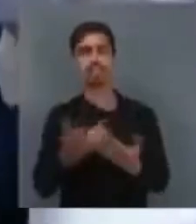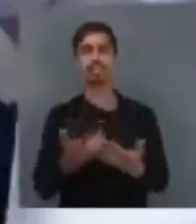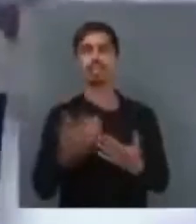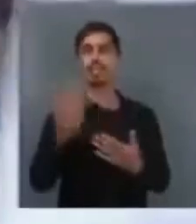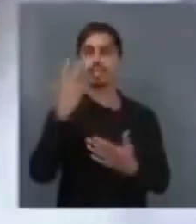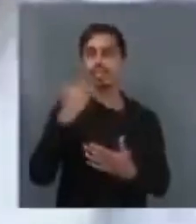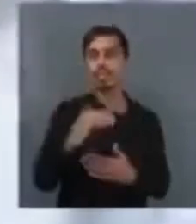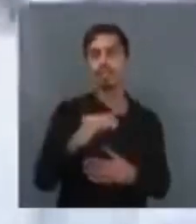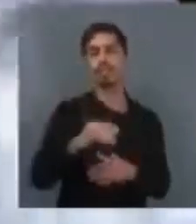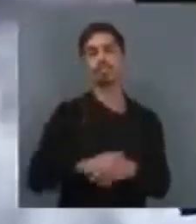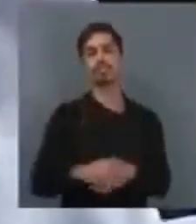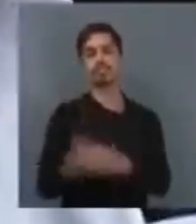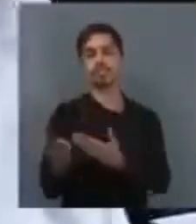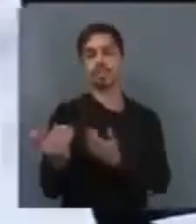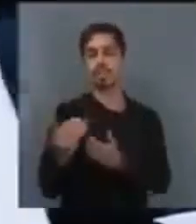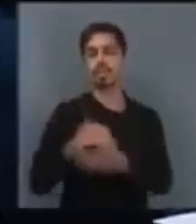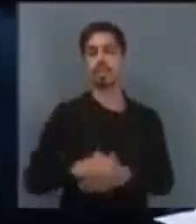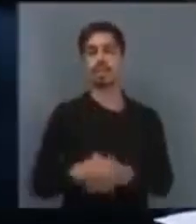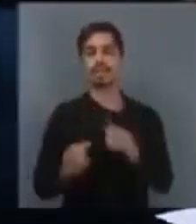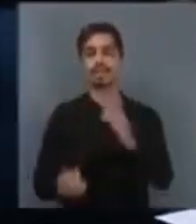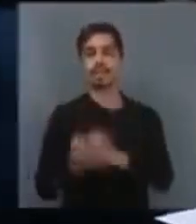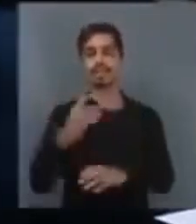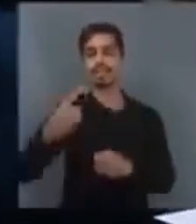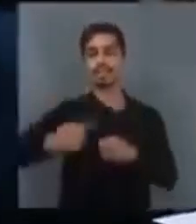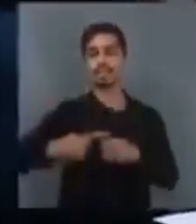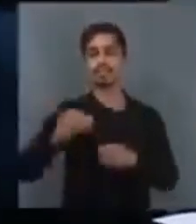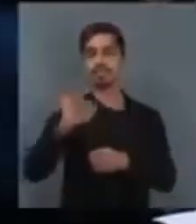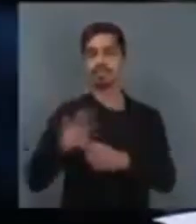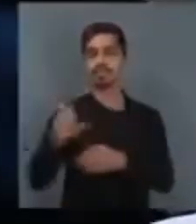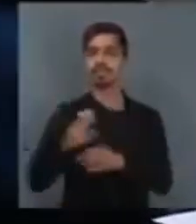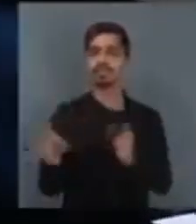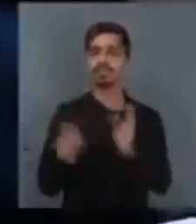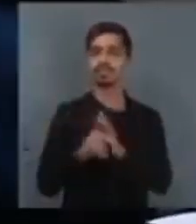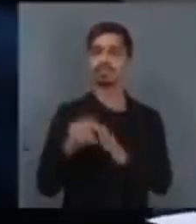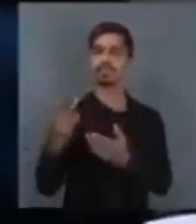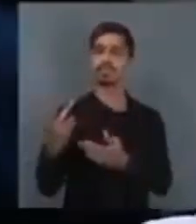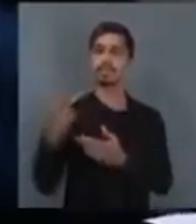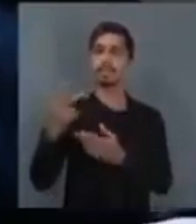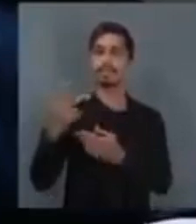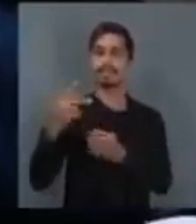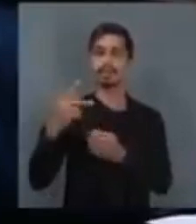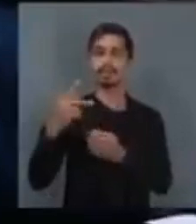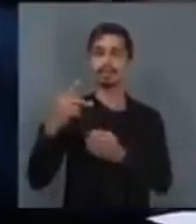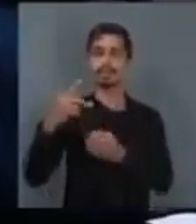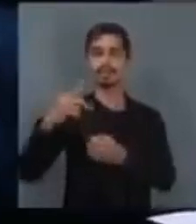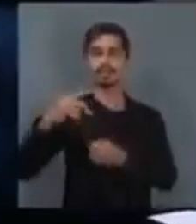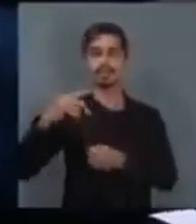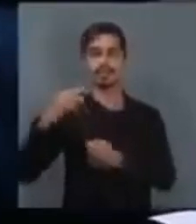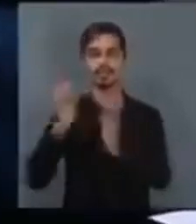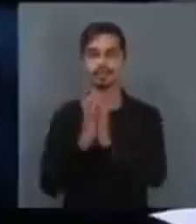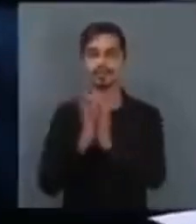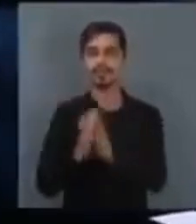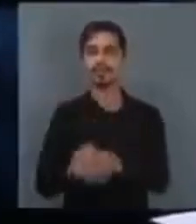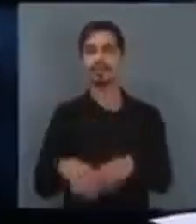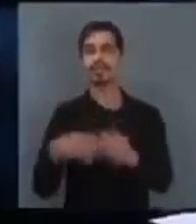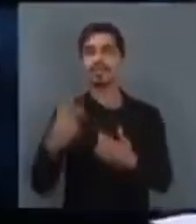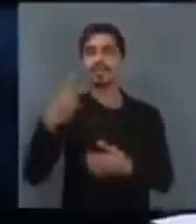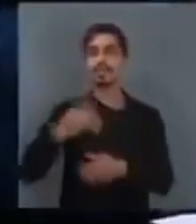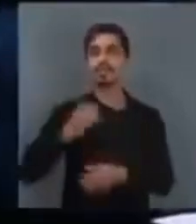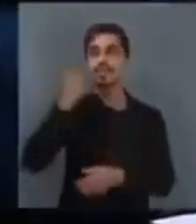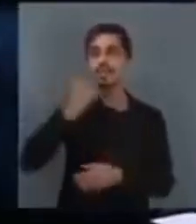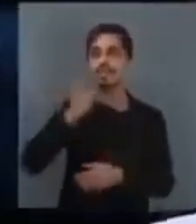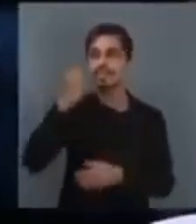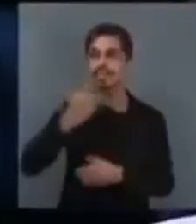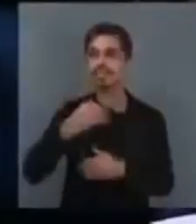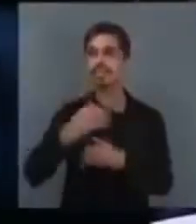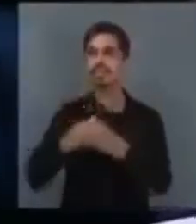Adolescente, sediada na Universidade Federal Rural de Pernambuco. Publicou livros sobre as memórias de suas vivências no Sistema